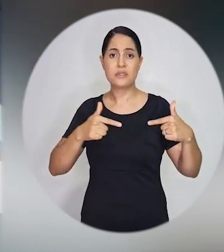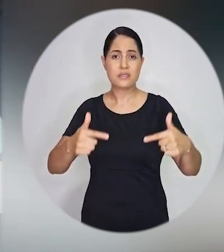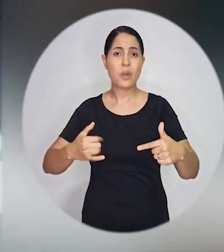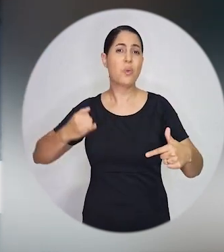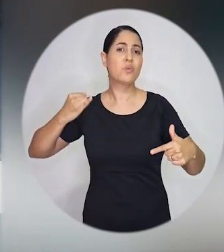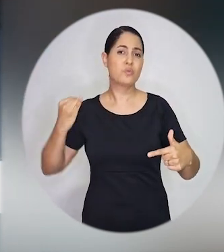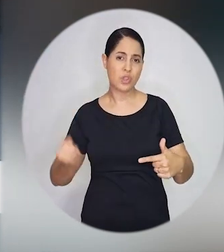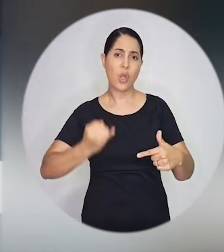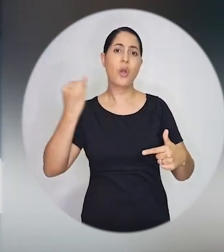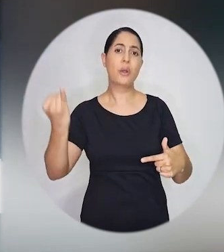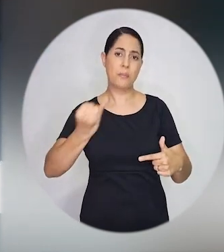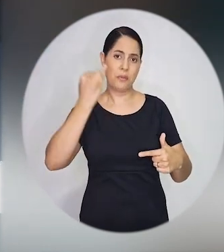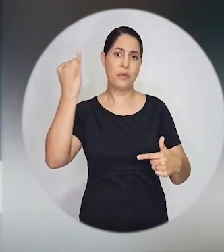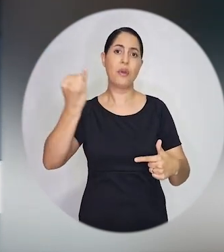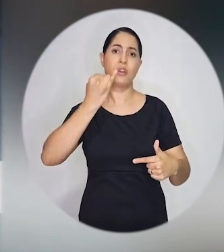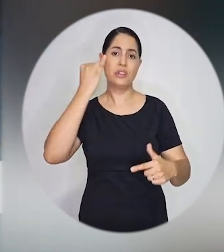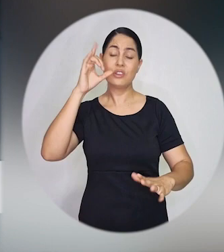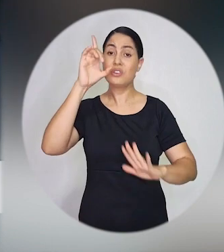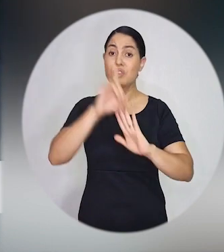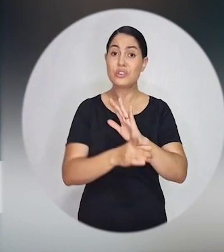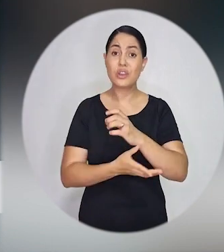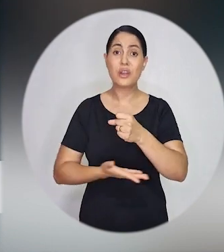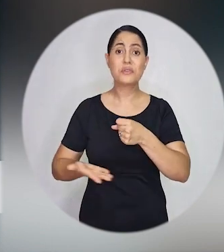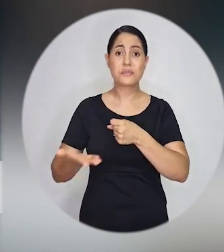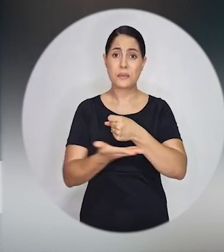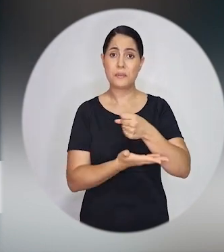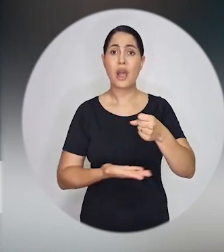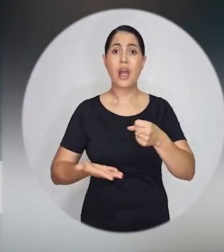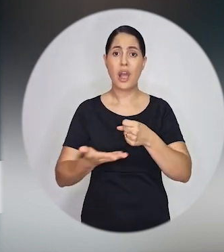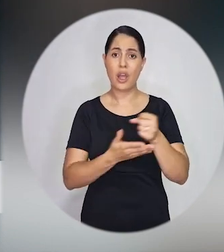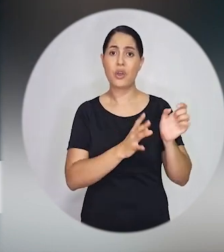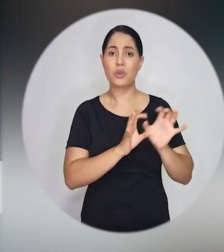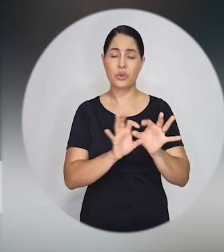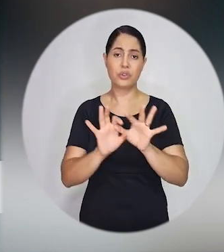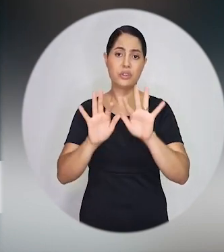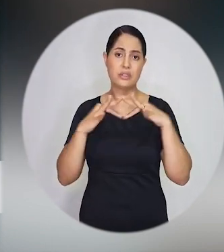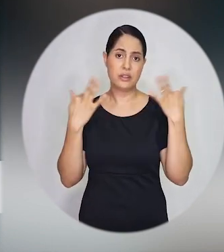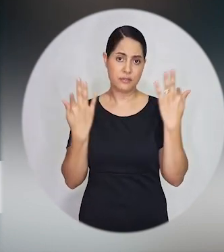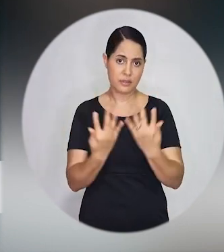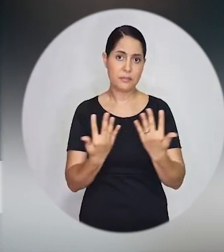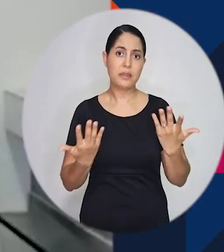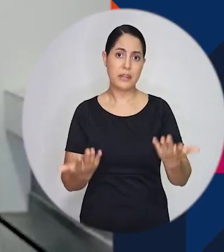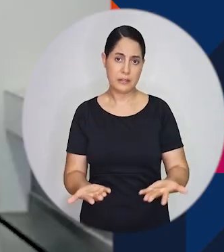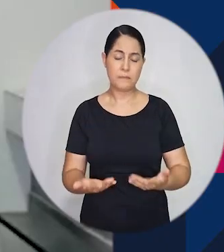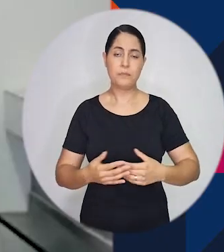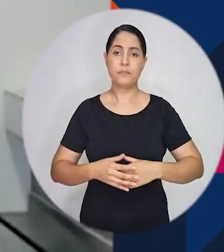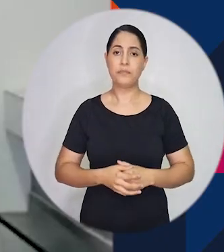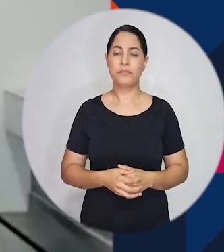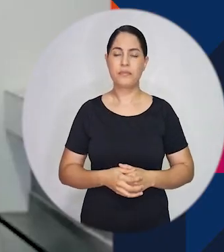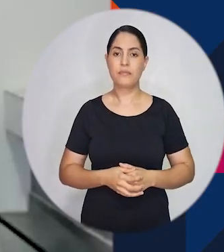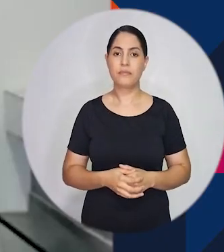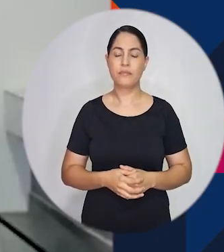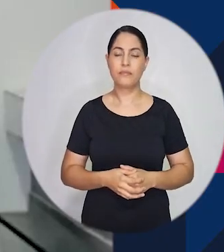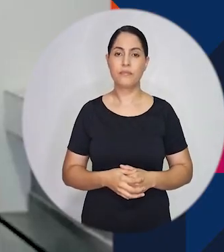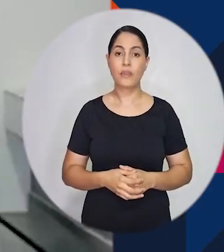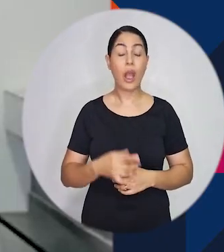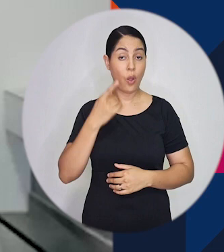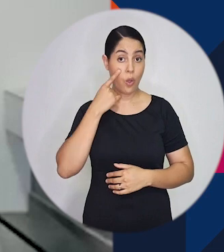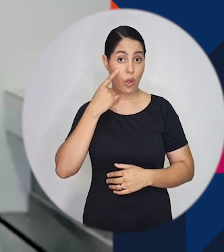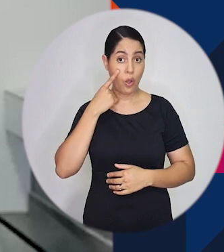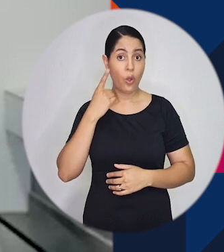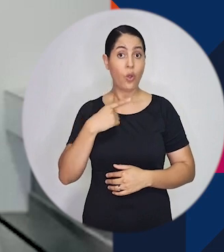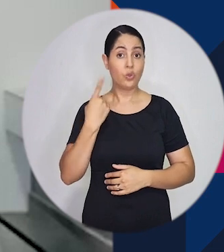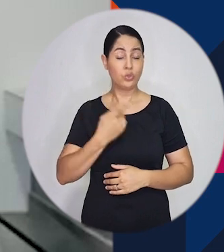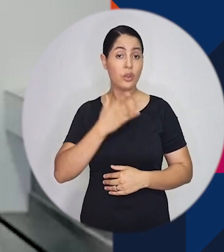missão que é a de garantir direitos fundamentais à formação da família. A gente vê que essa